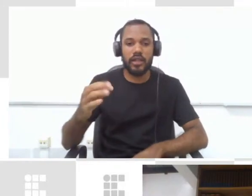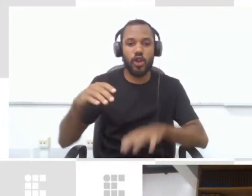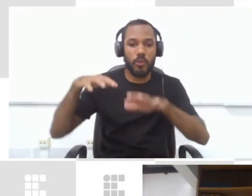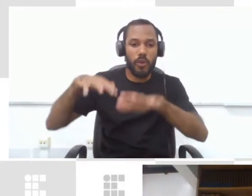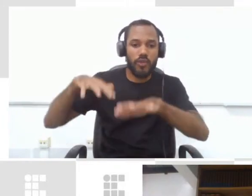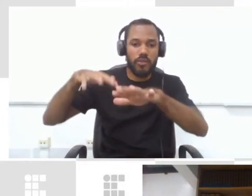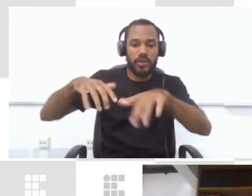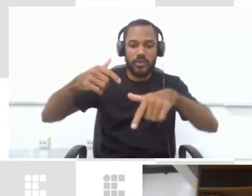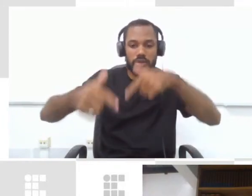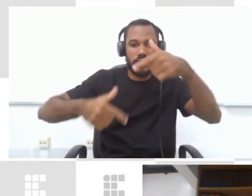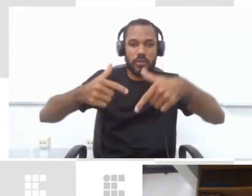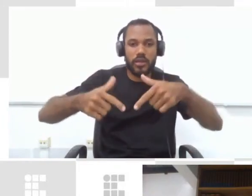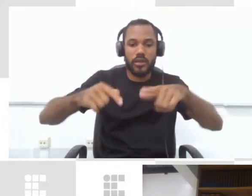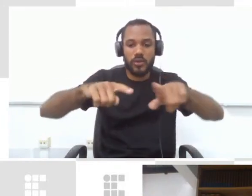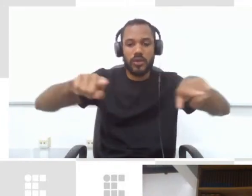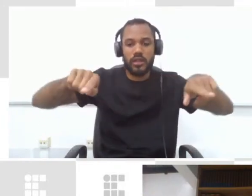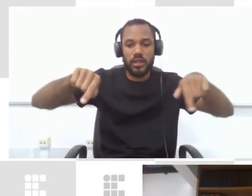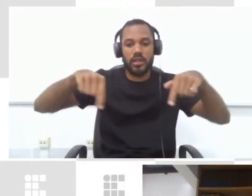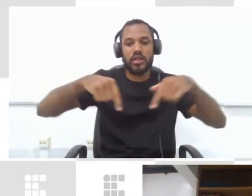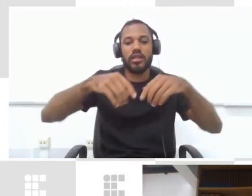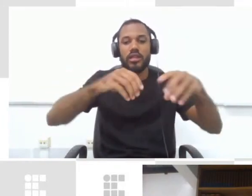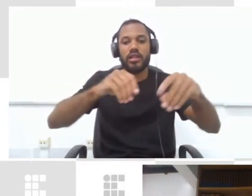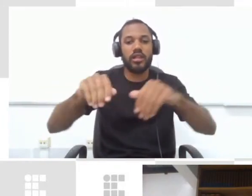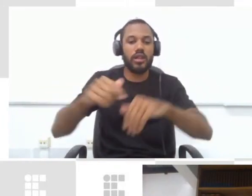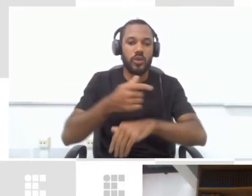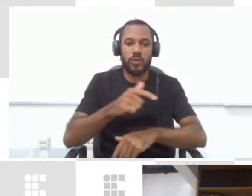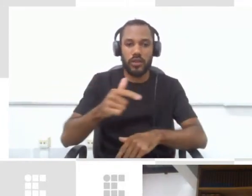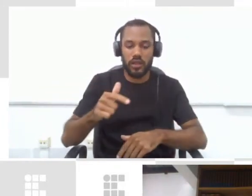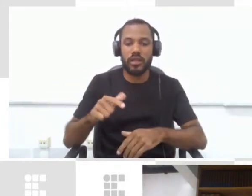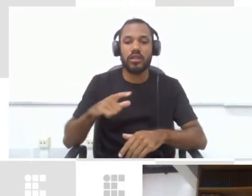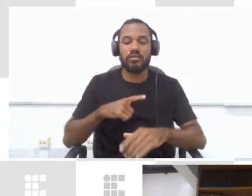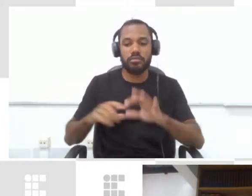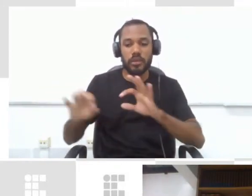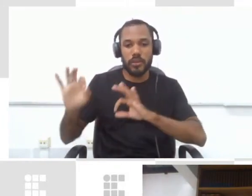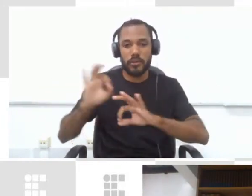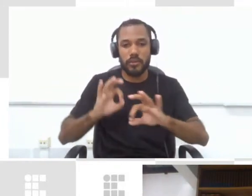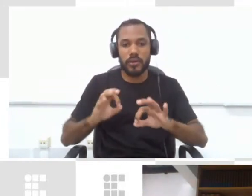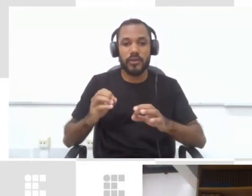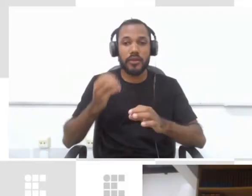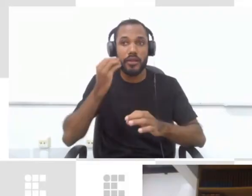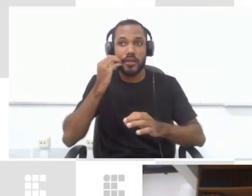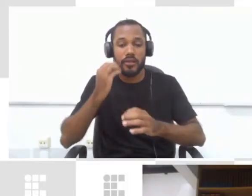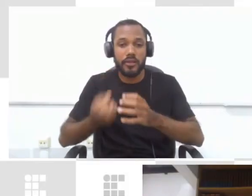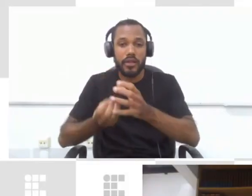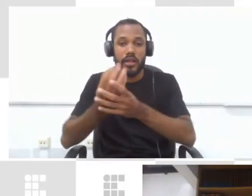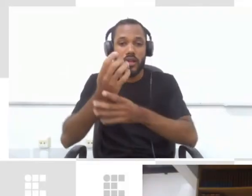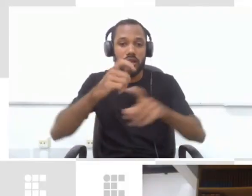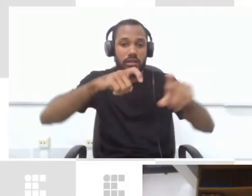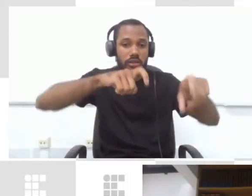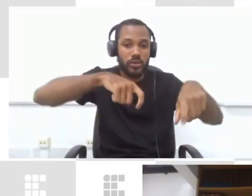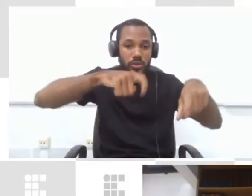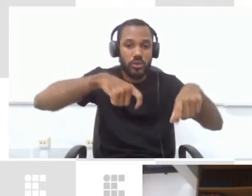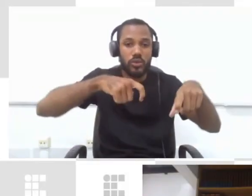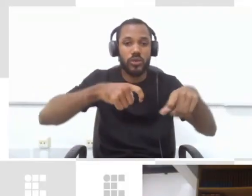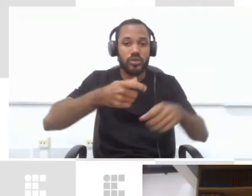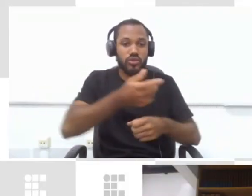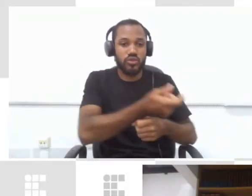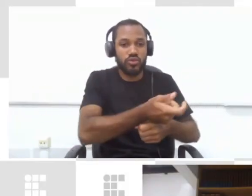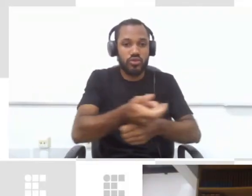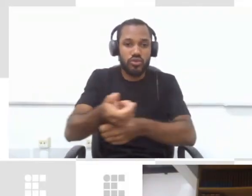e é claramente o movimento organizado que está tentando criar uma agricultura sem agrotóxicos, uma agricultura voltada